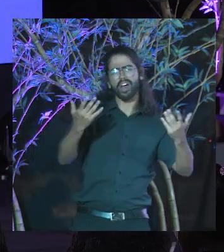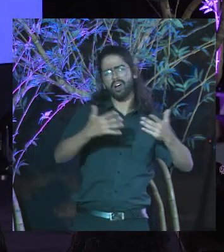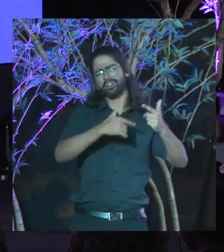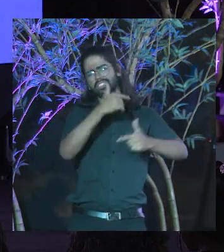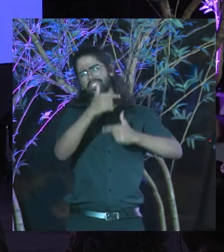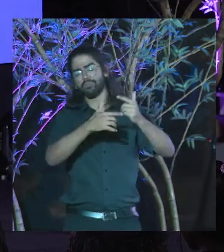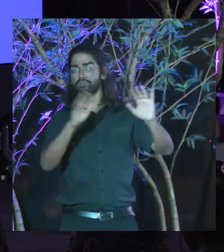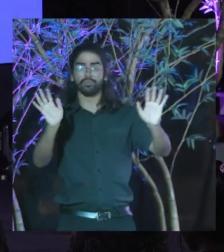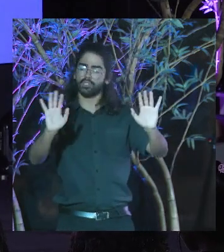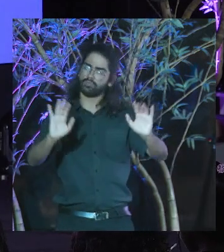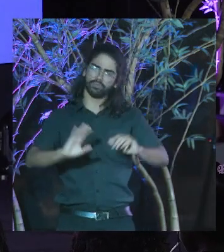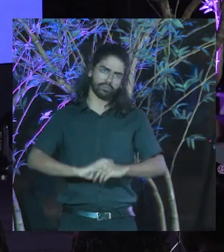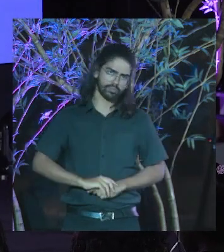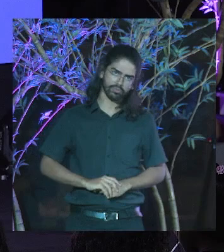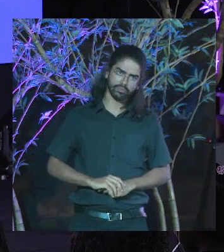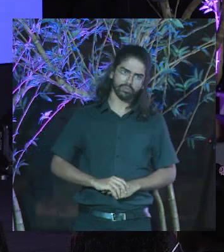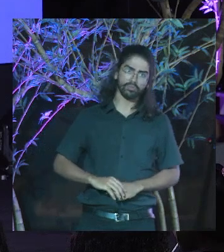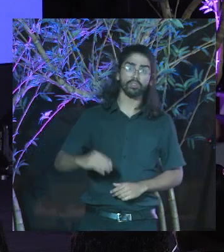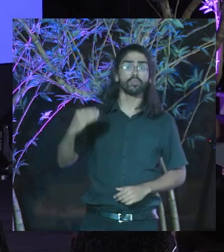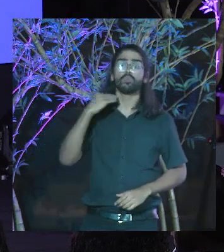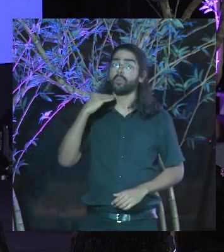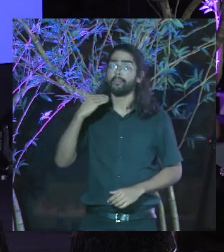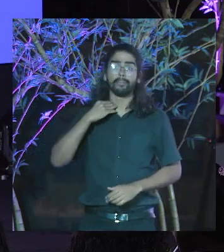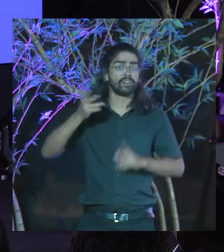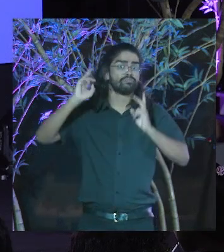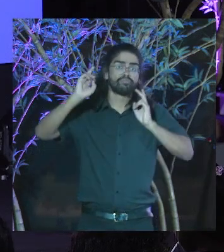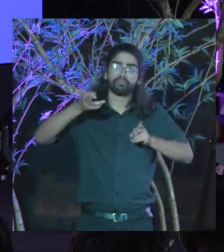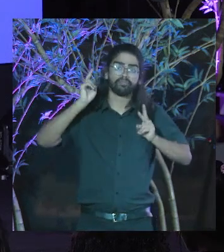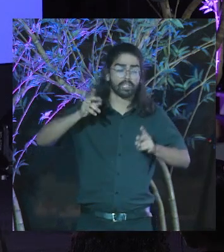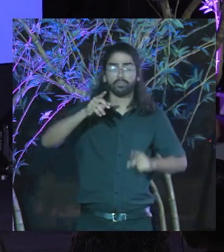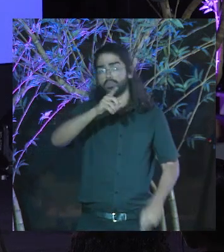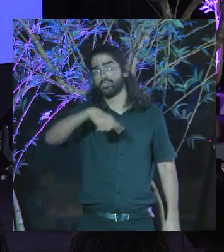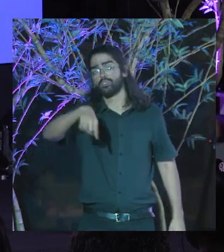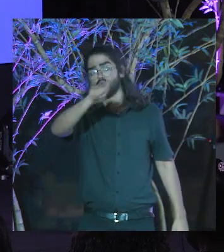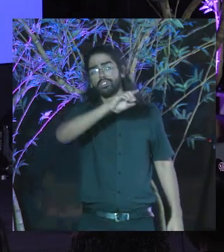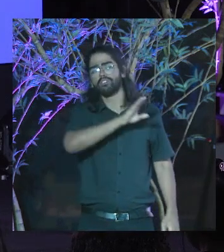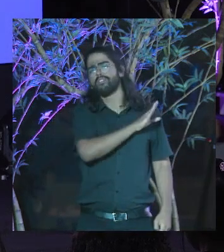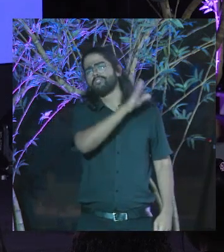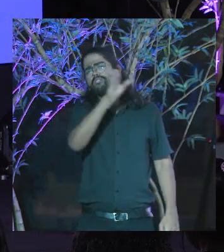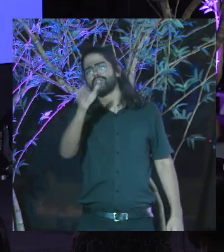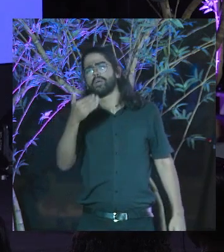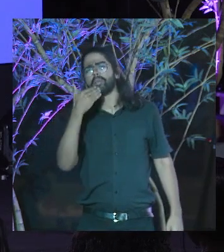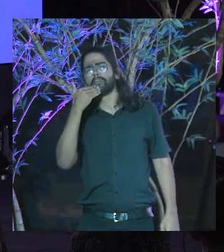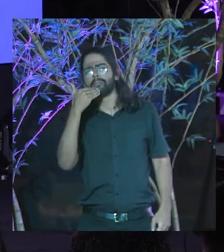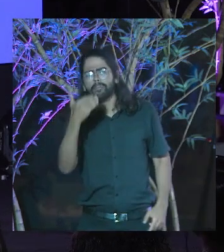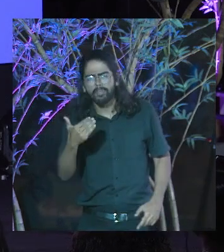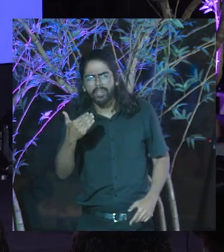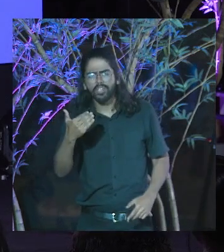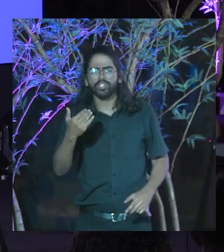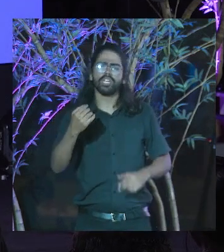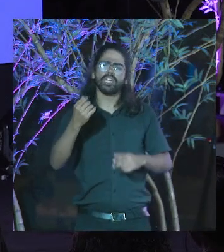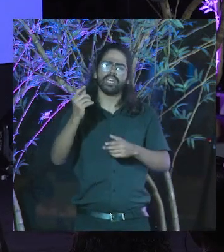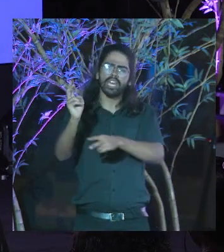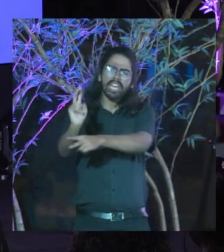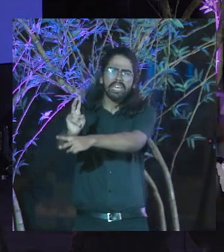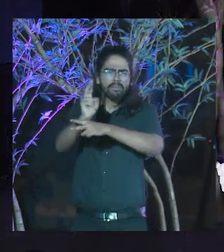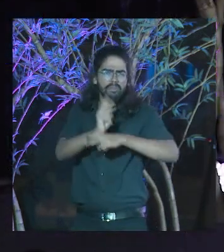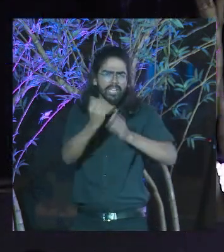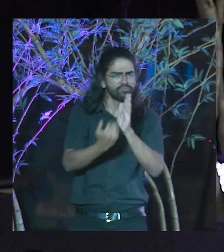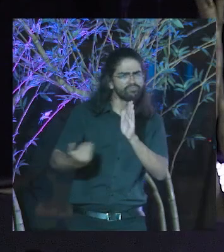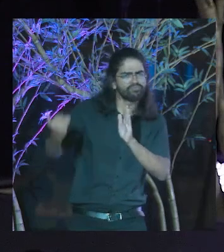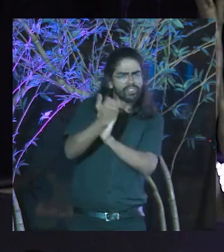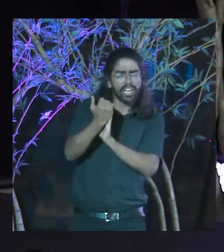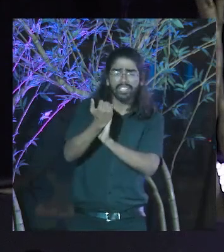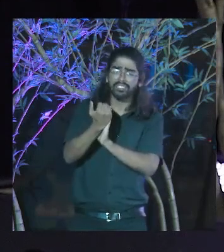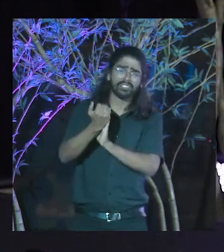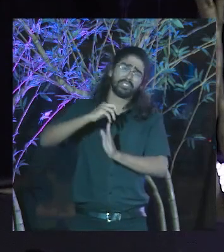de carro. Não. No banco é a mesma coisa. Se vocês foram pedir aumento de limite de crédito do cartão de vocês,